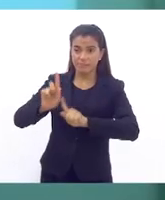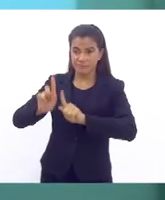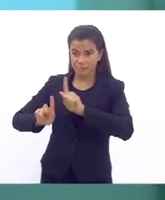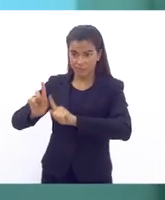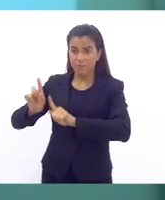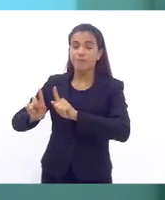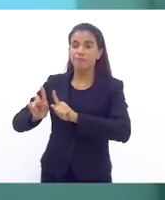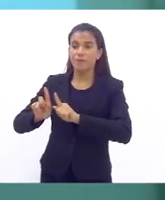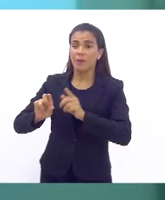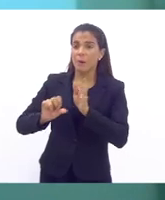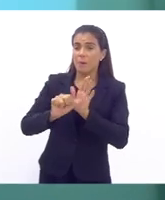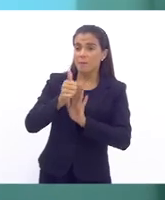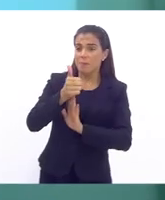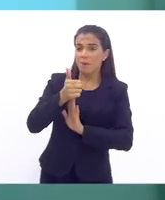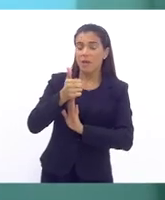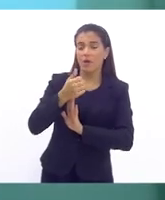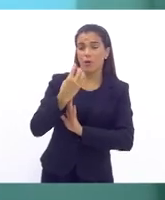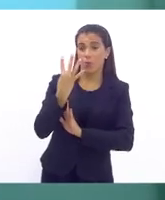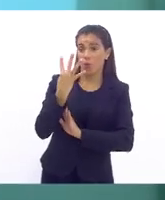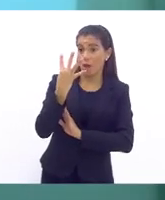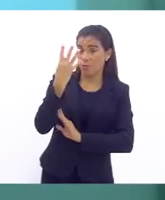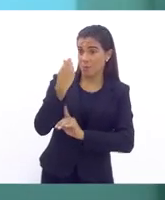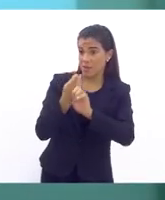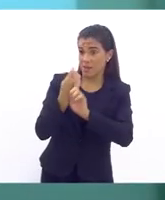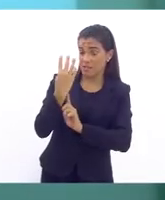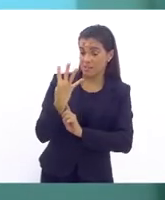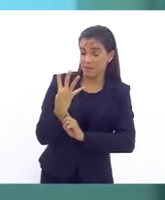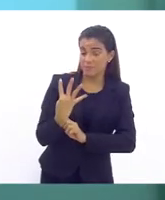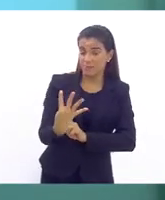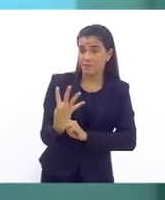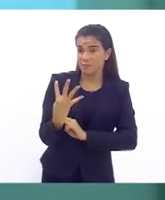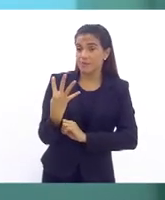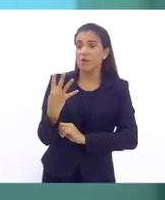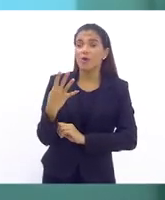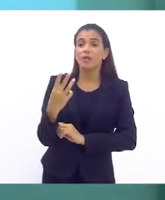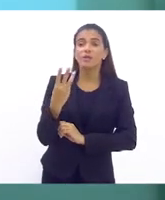primeiro primeiro quadrimestre foram 31%